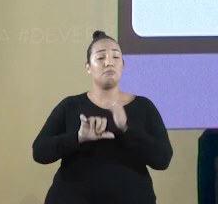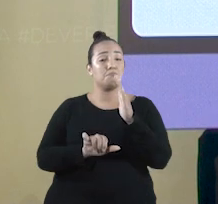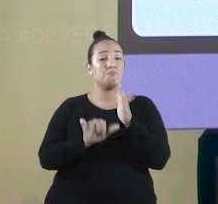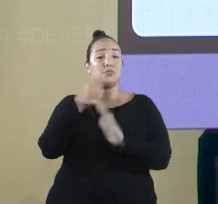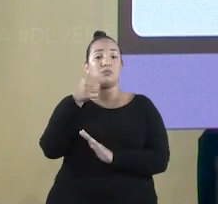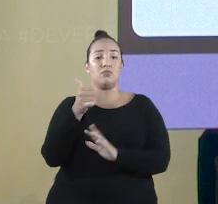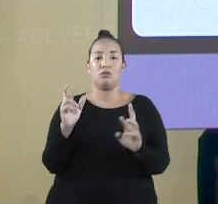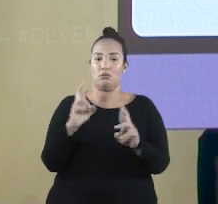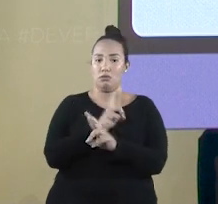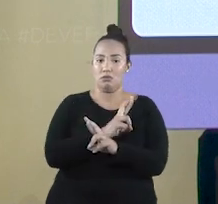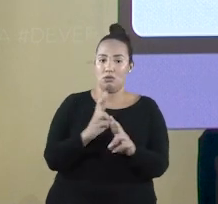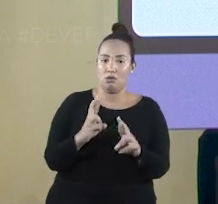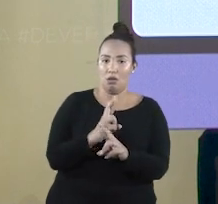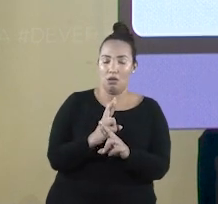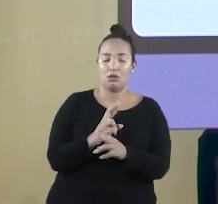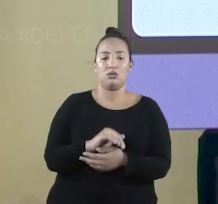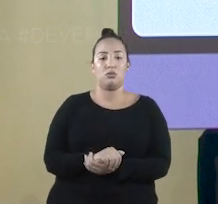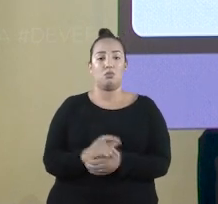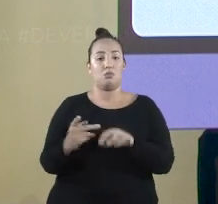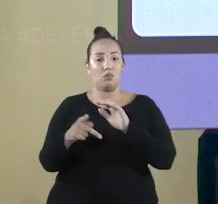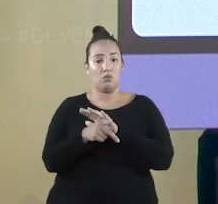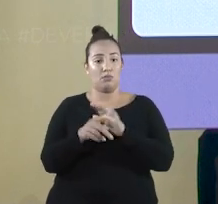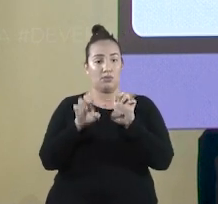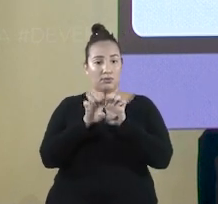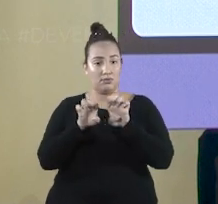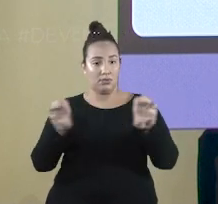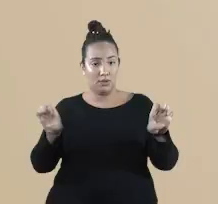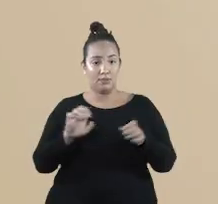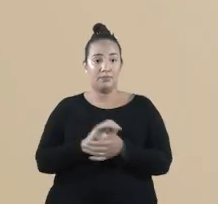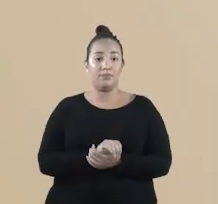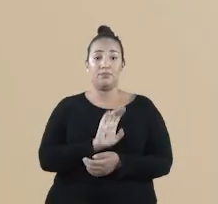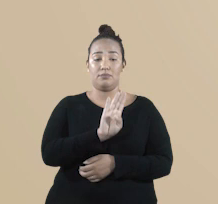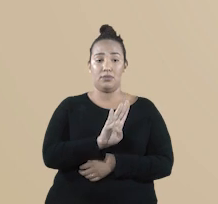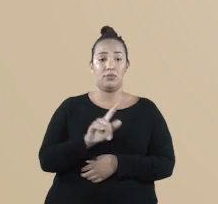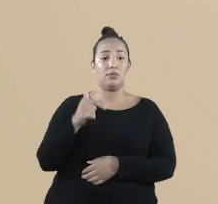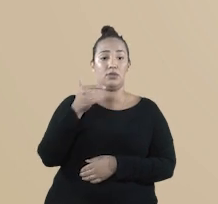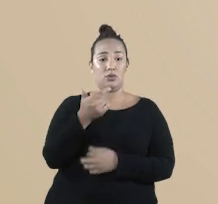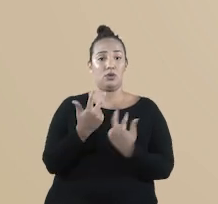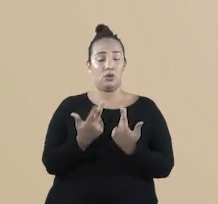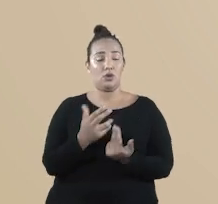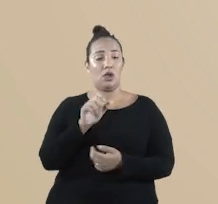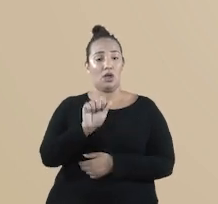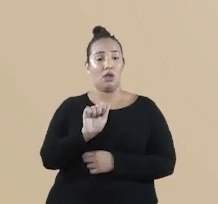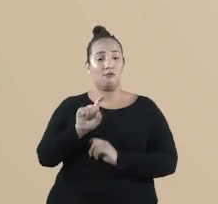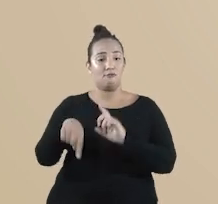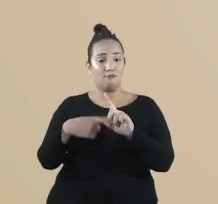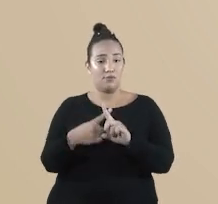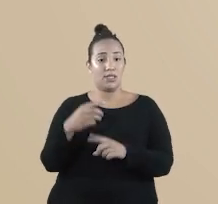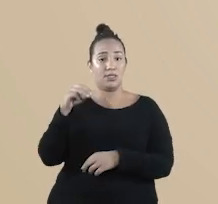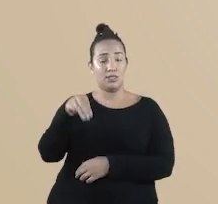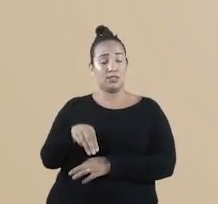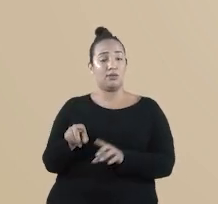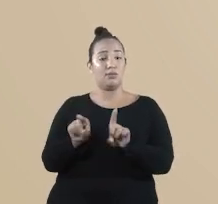primeira relação, por meio de suas expressões. b² é igual a a vezes